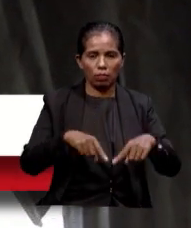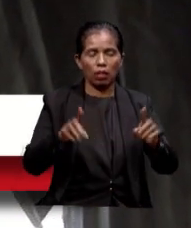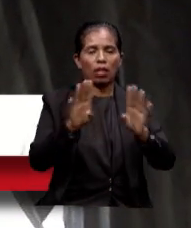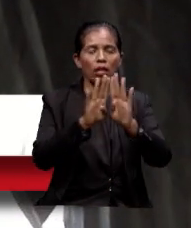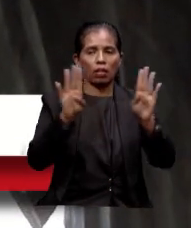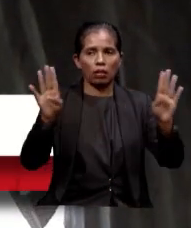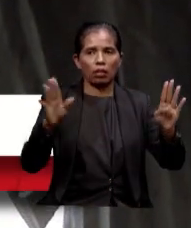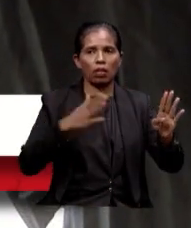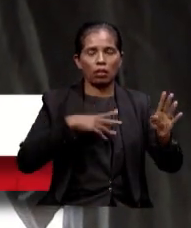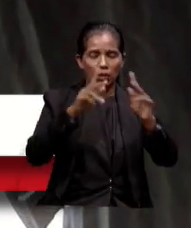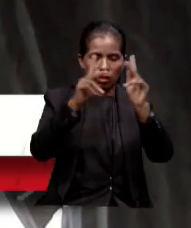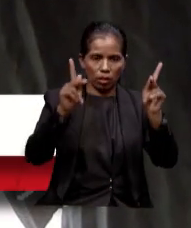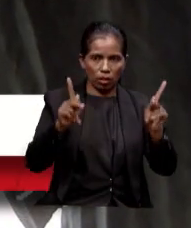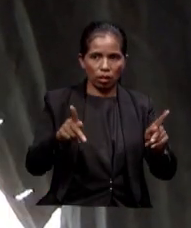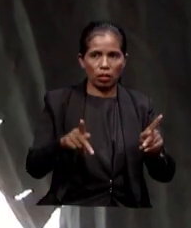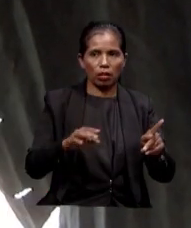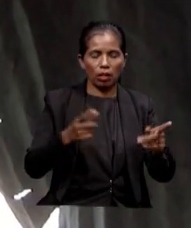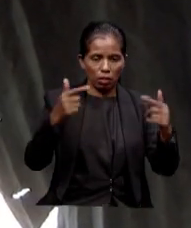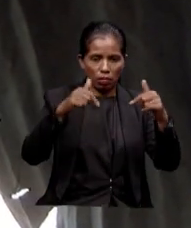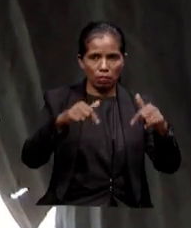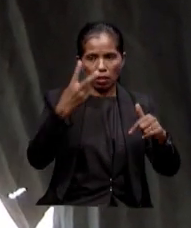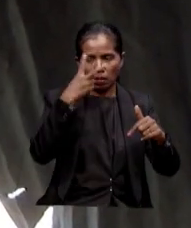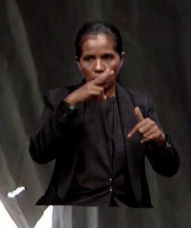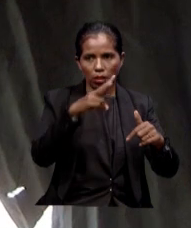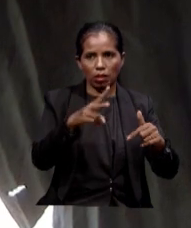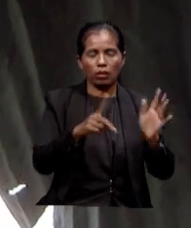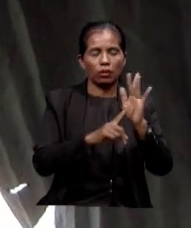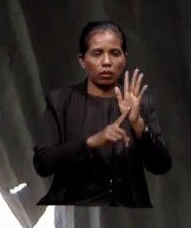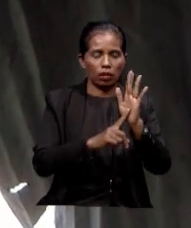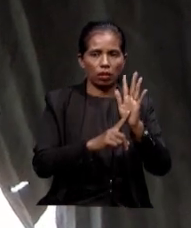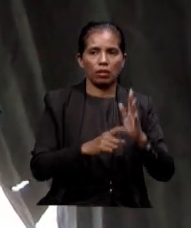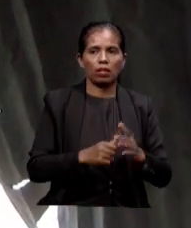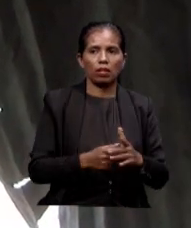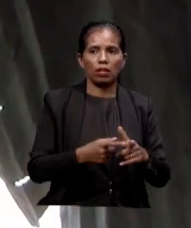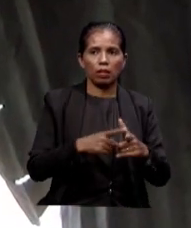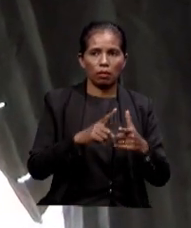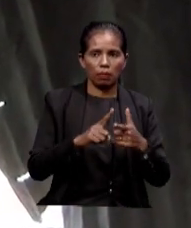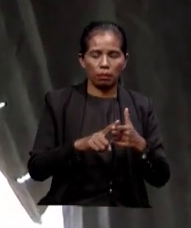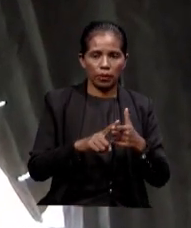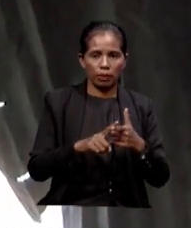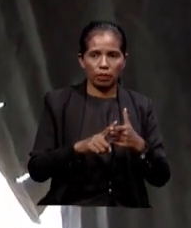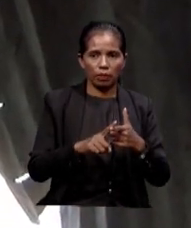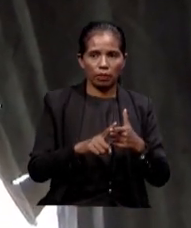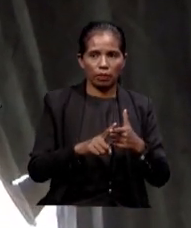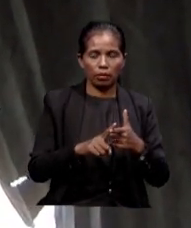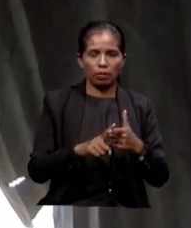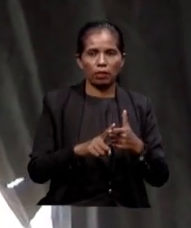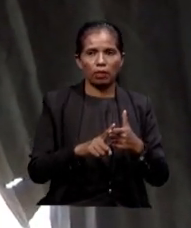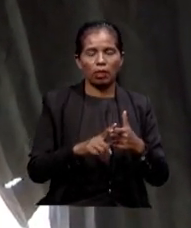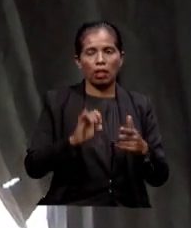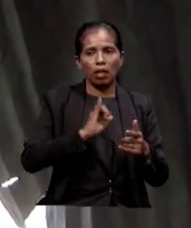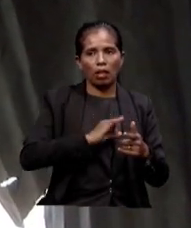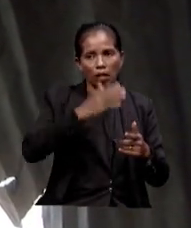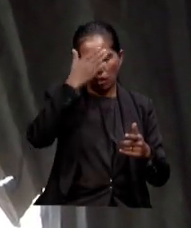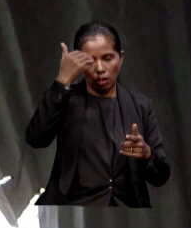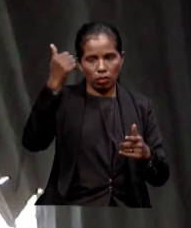de que o soaro né, ao sai mai ao nandar vete ao sul ela lilin, lilin que ama ao alu ela